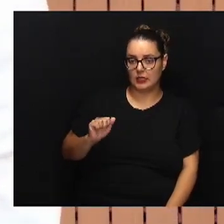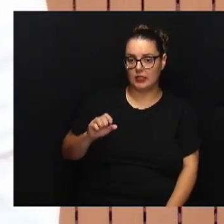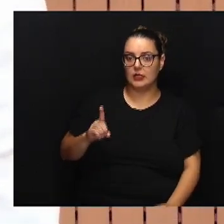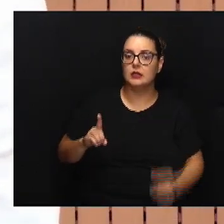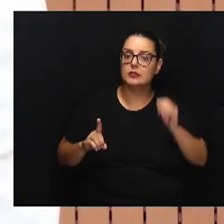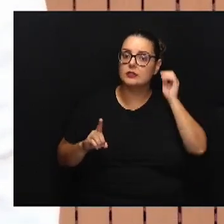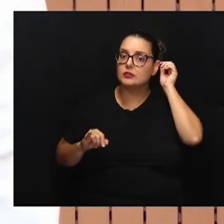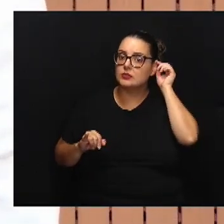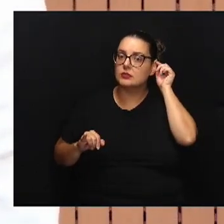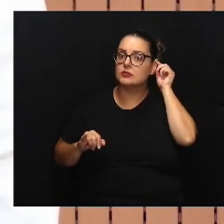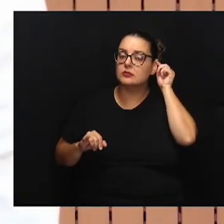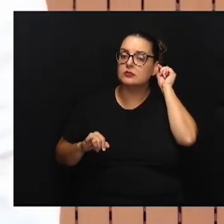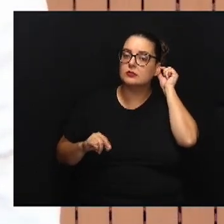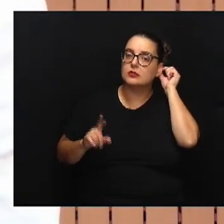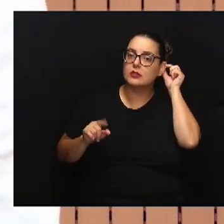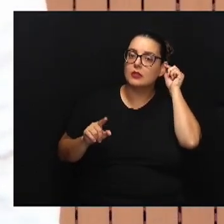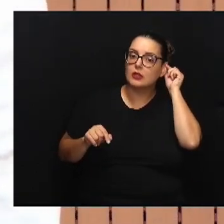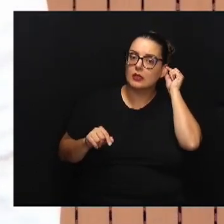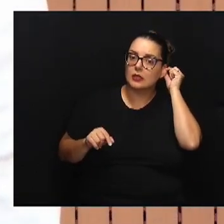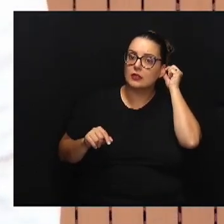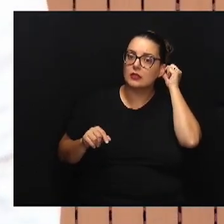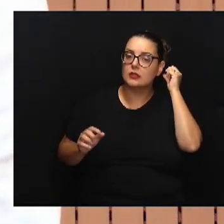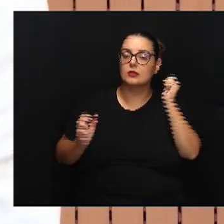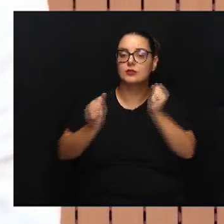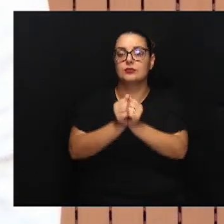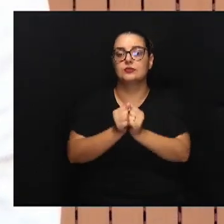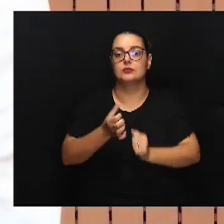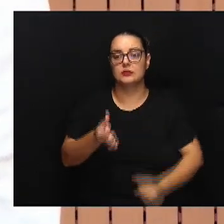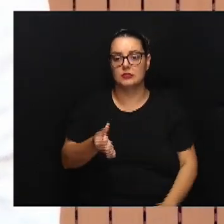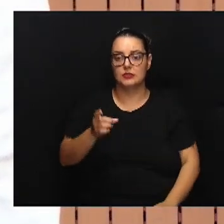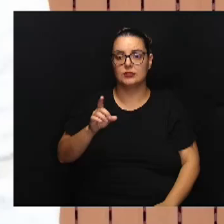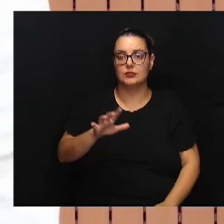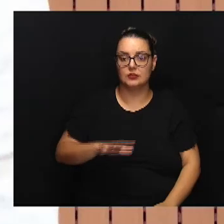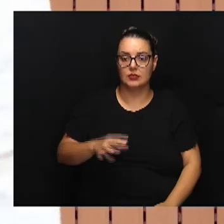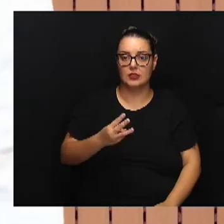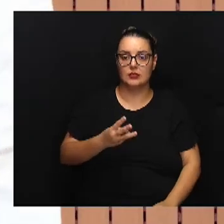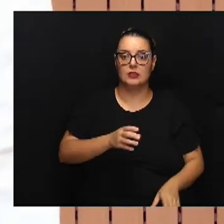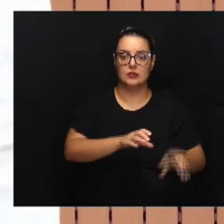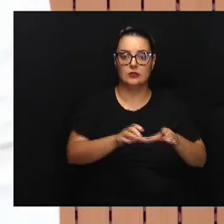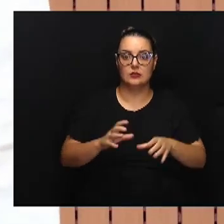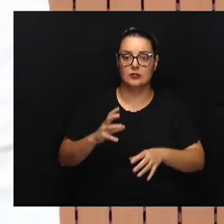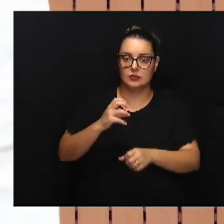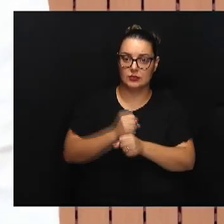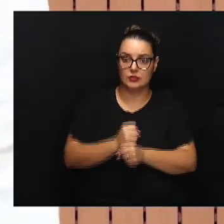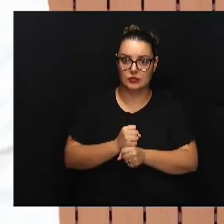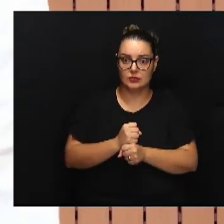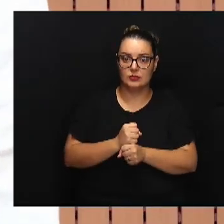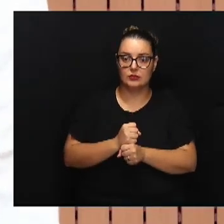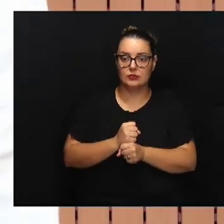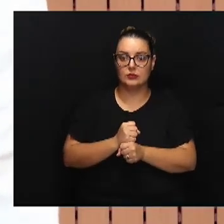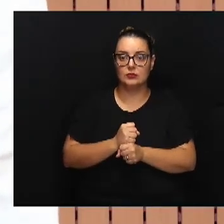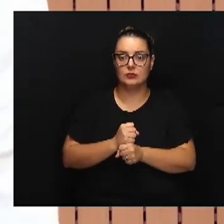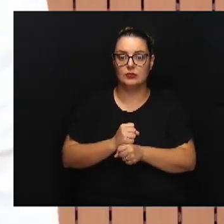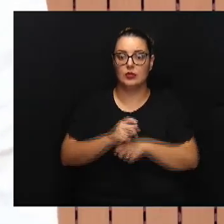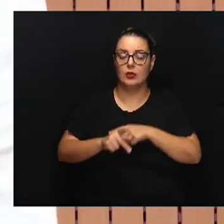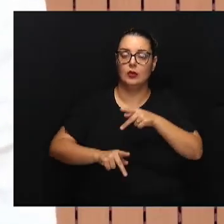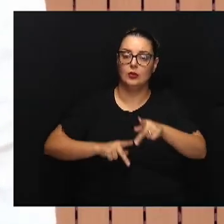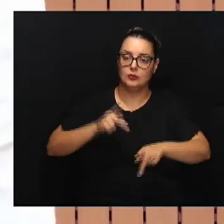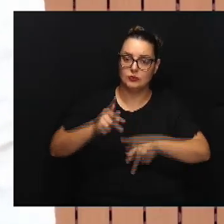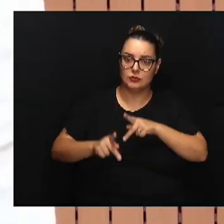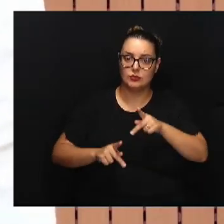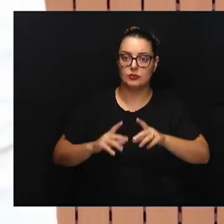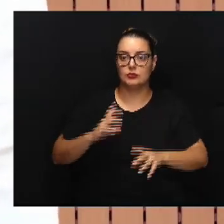SECADI, ela reúne 6 diretorias, 3 coordenações gerais, com os públicos,